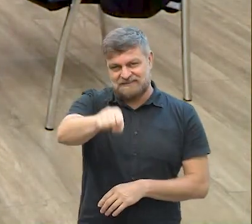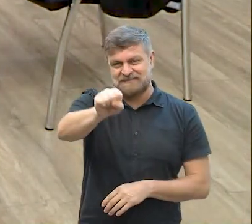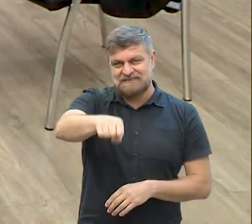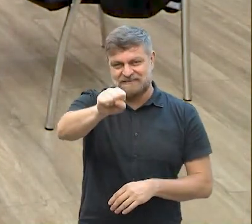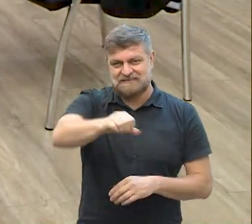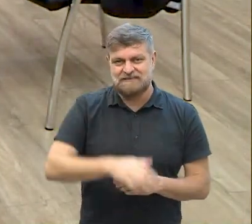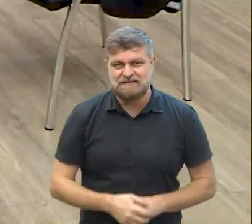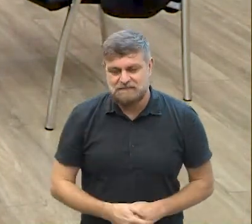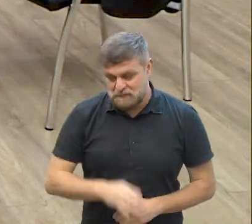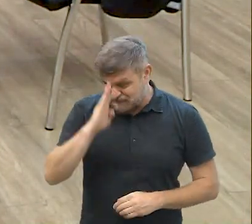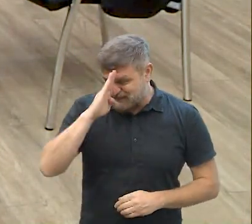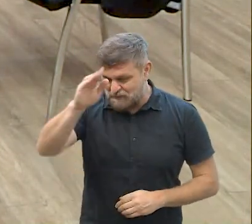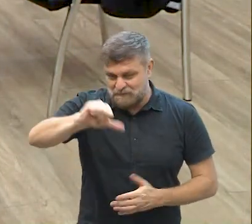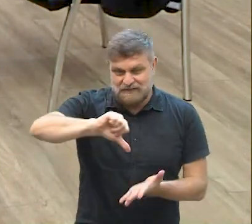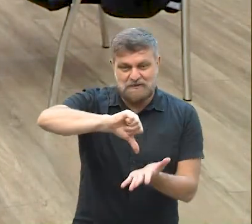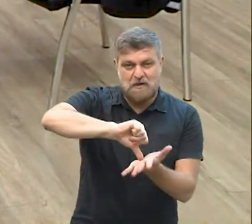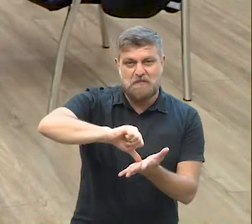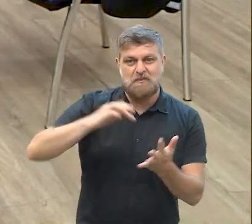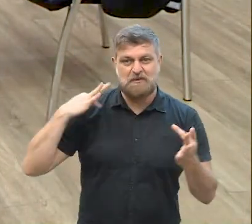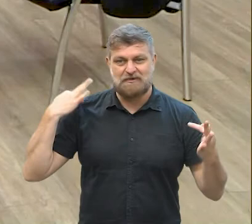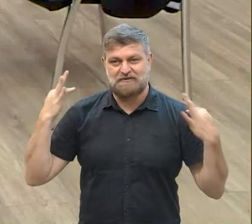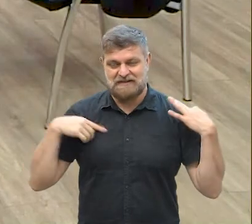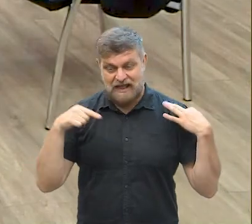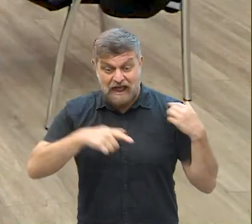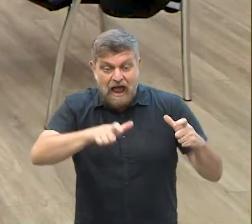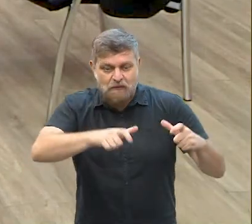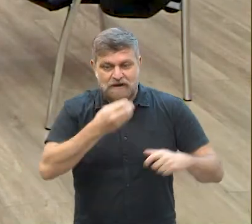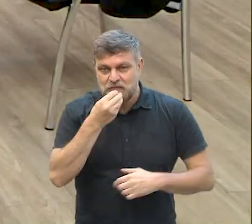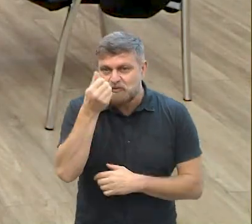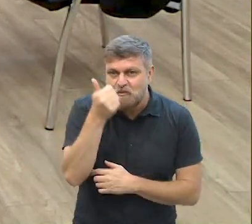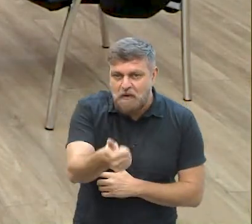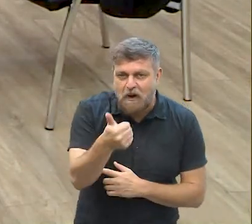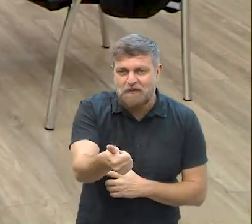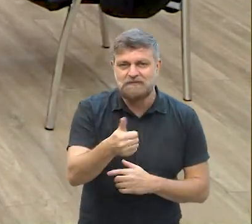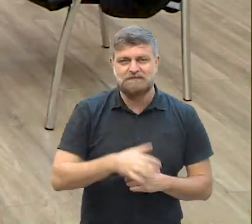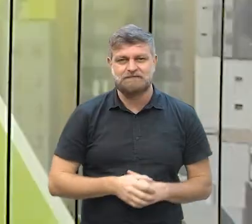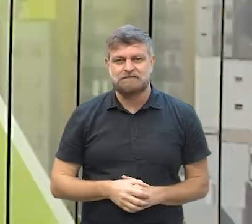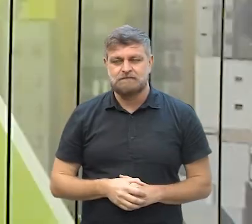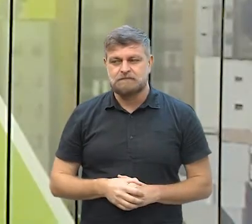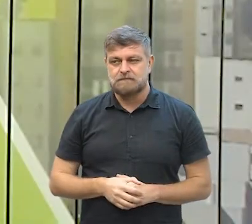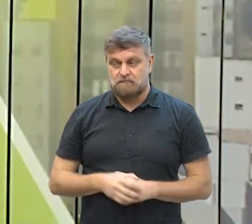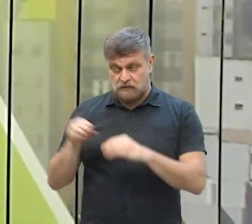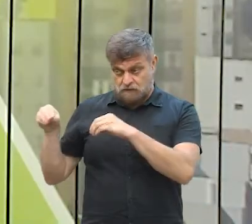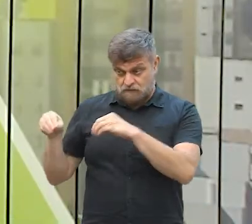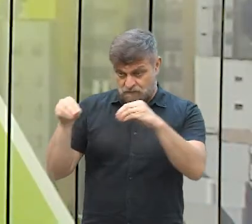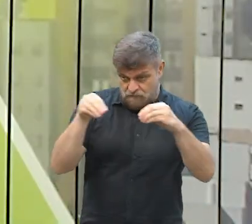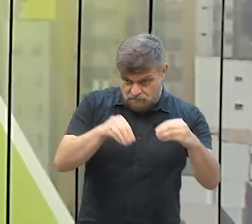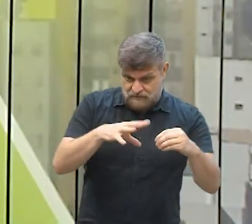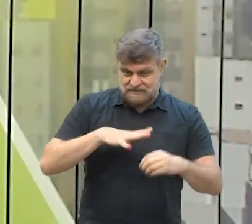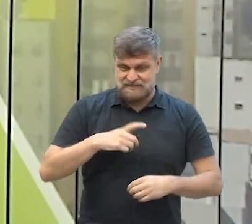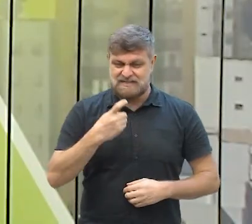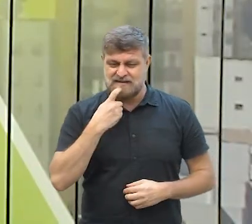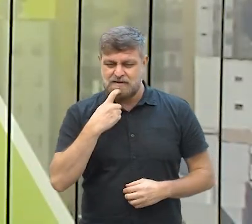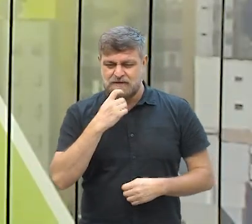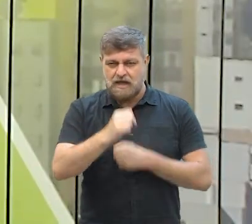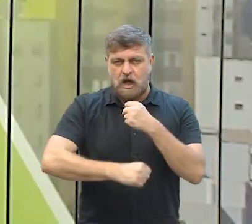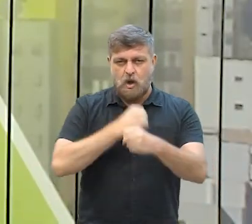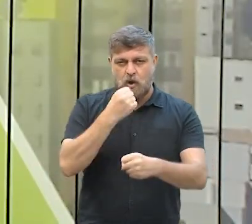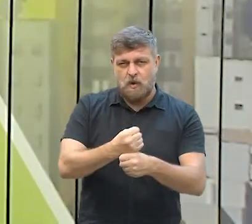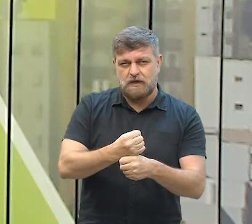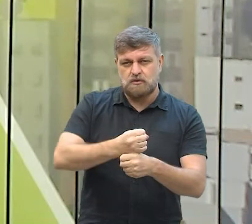um dos principais pontos turísticos da nossa cidade. Ali é muito bom, com certeza. Você disse que você chegou aqui no final da década de